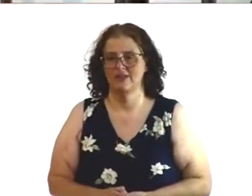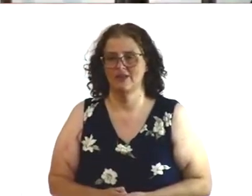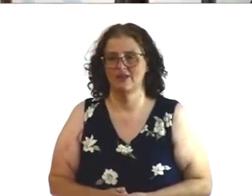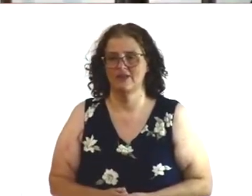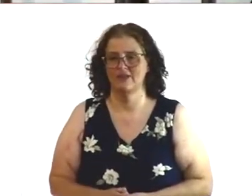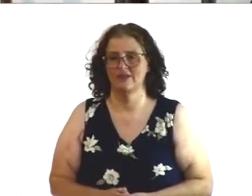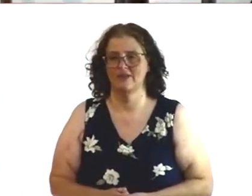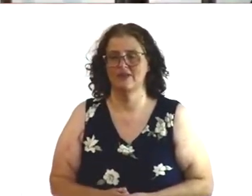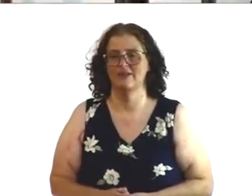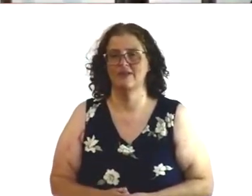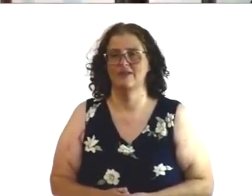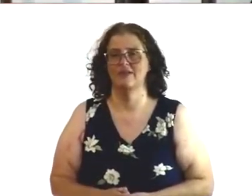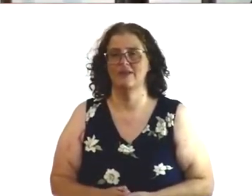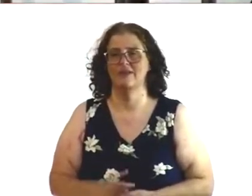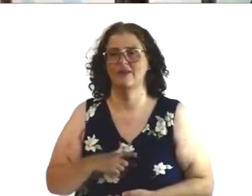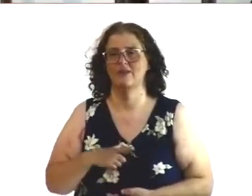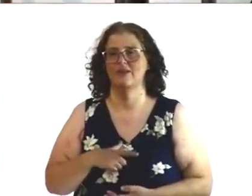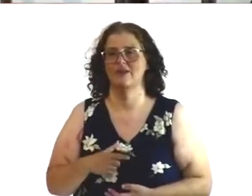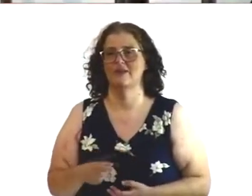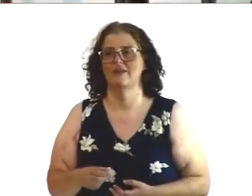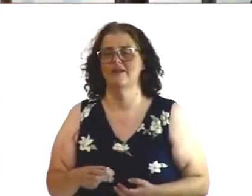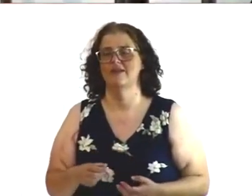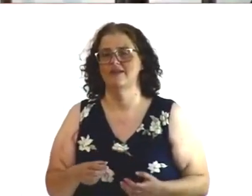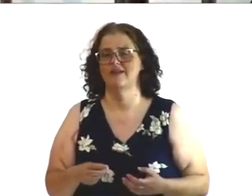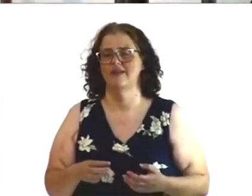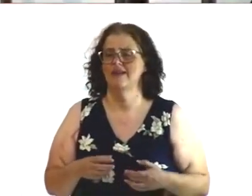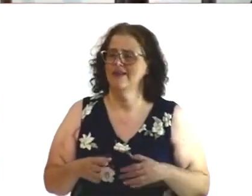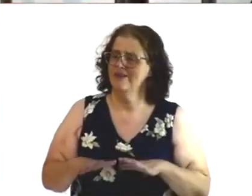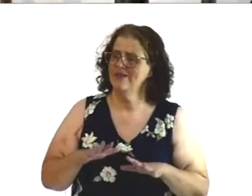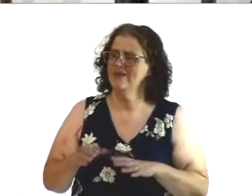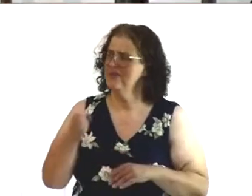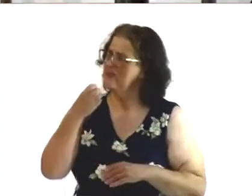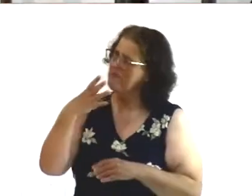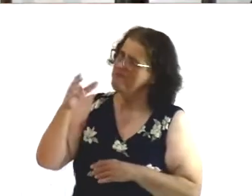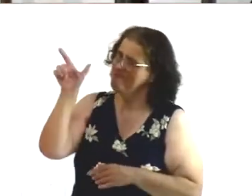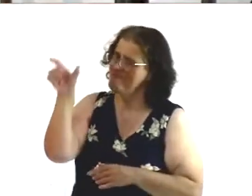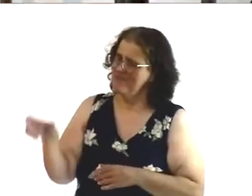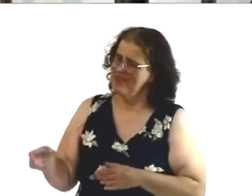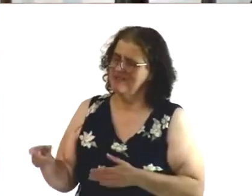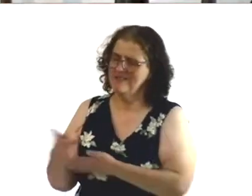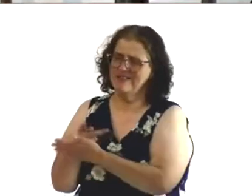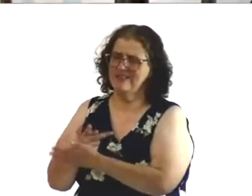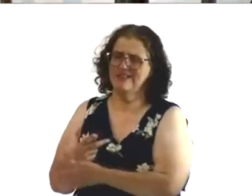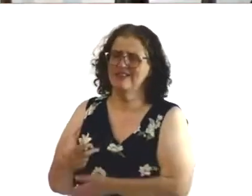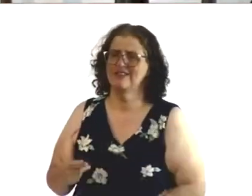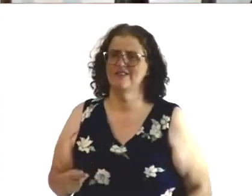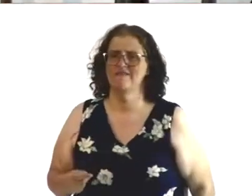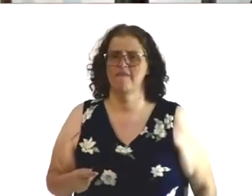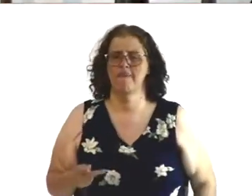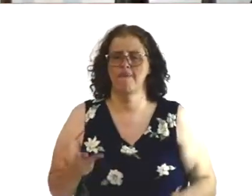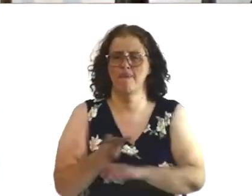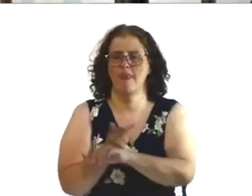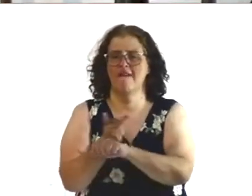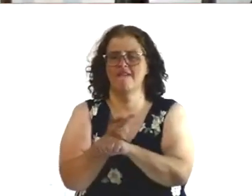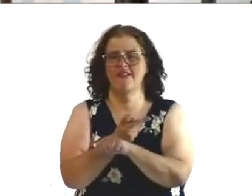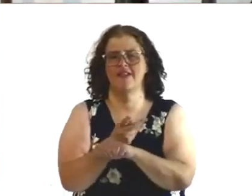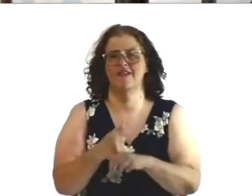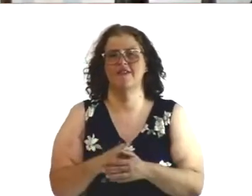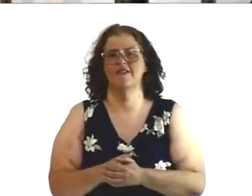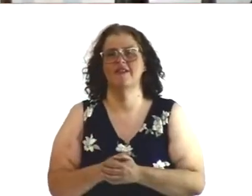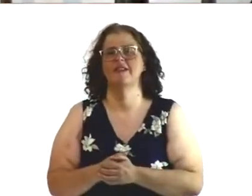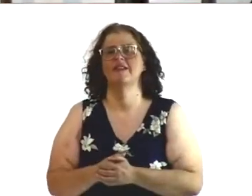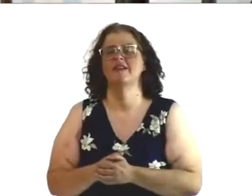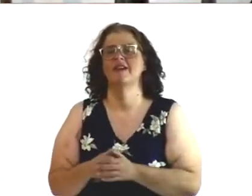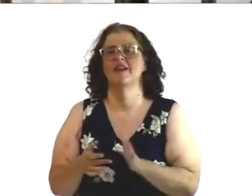Mede força, em alguma medida mede força. Percebe como a questão não é só procurar Jesus? Muitos procuram